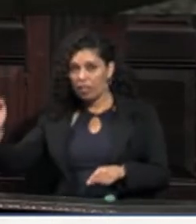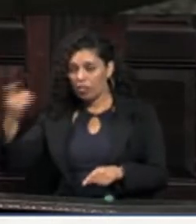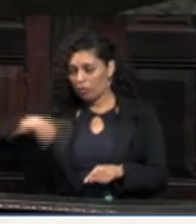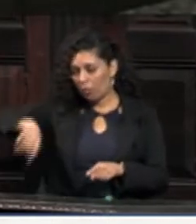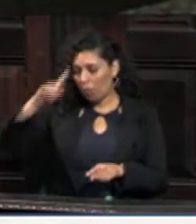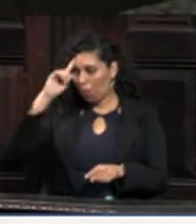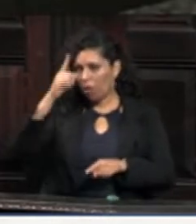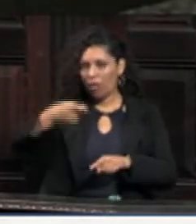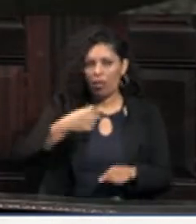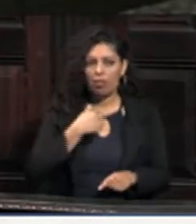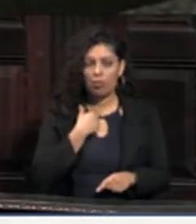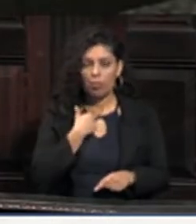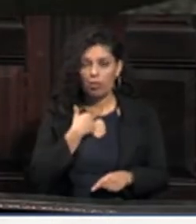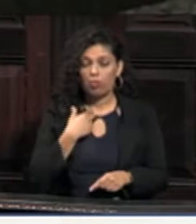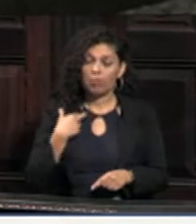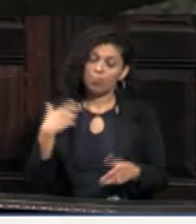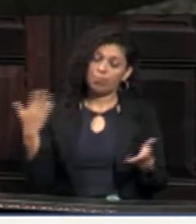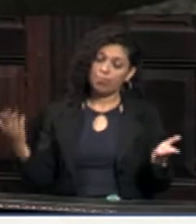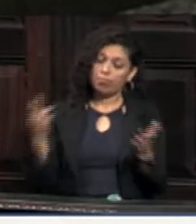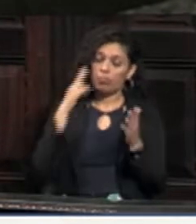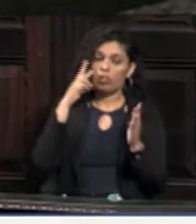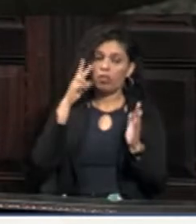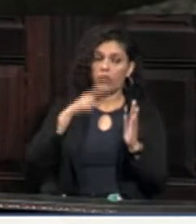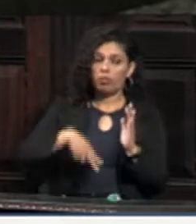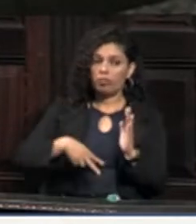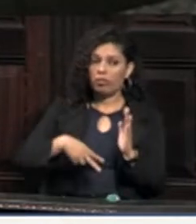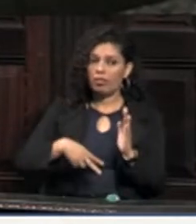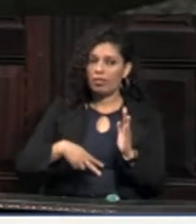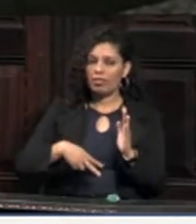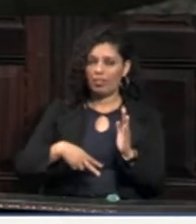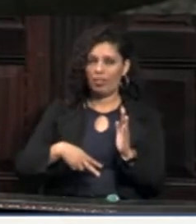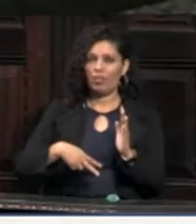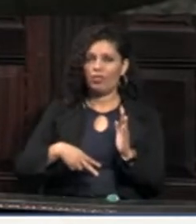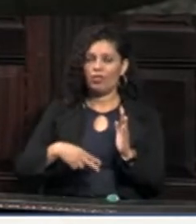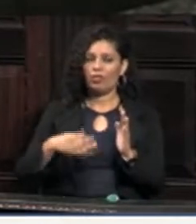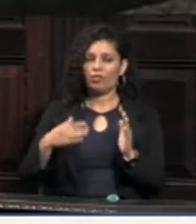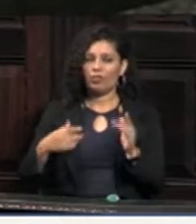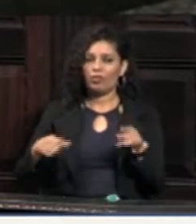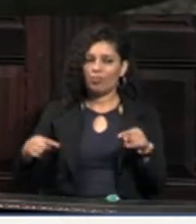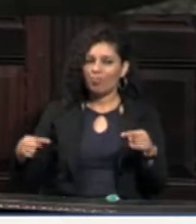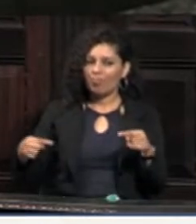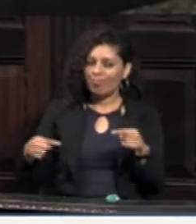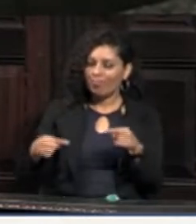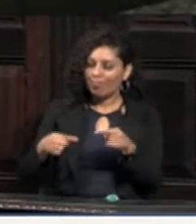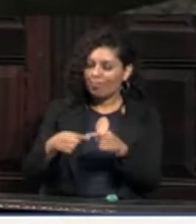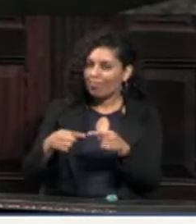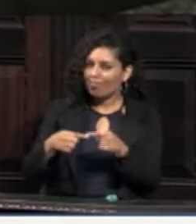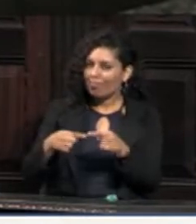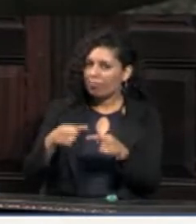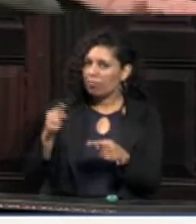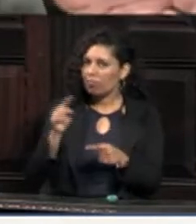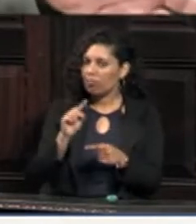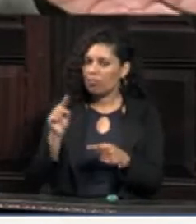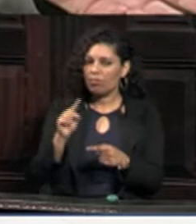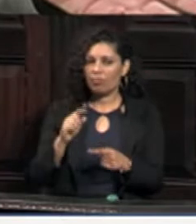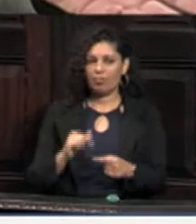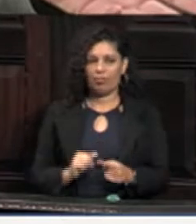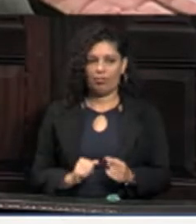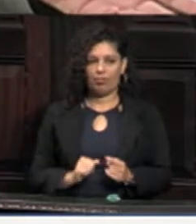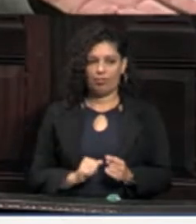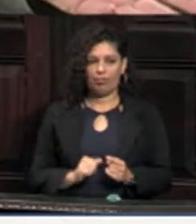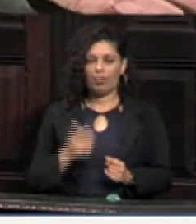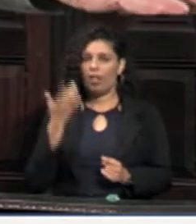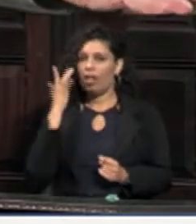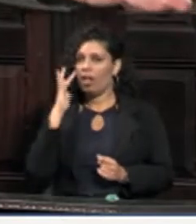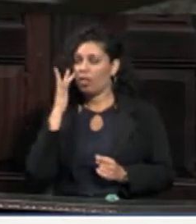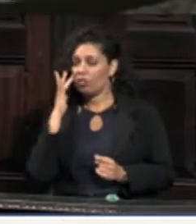no meu entendimento, está havendo uma dicotomia entre o discurso e o que